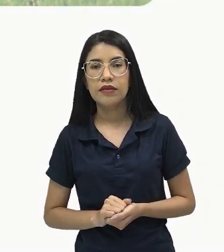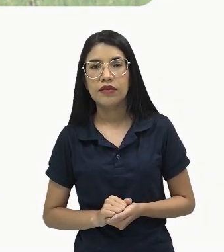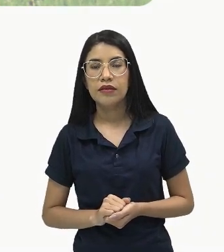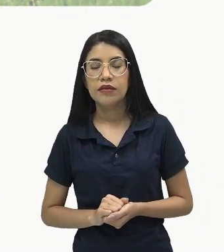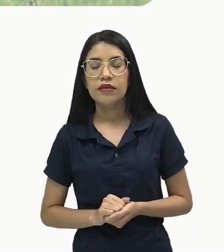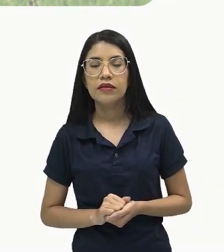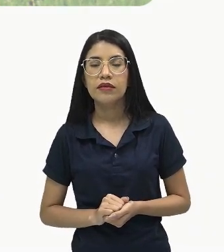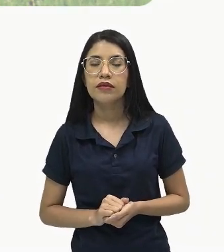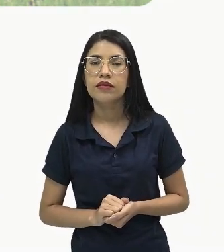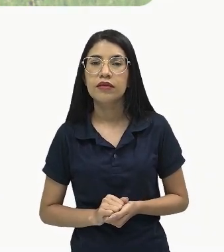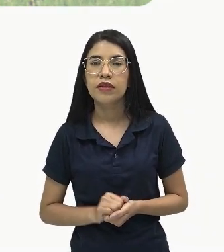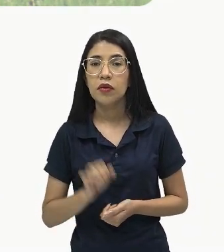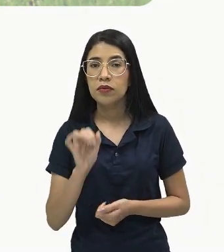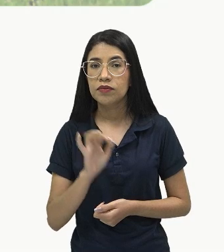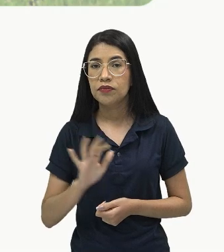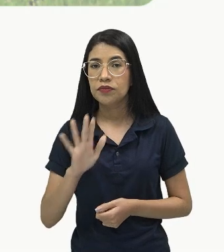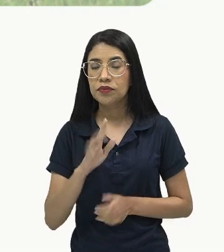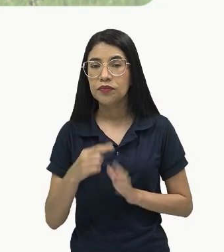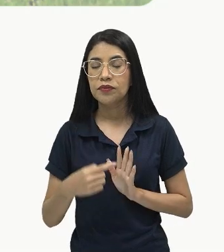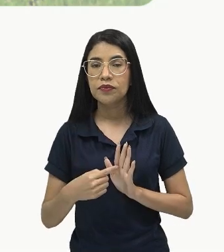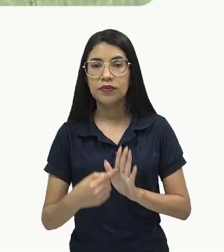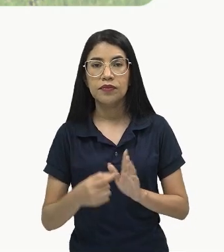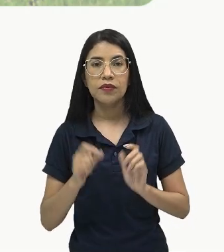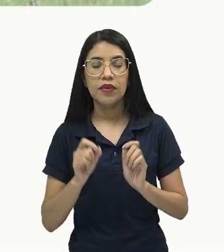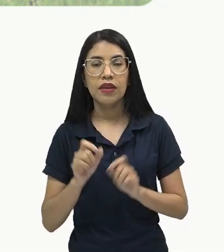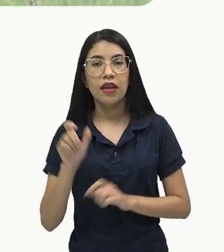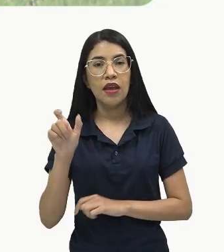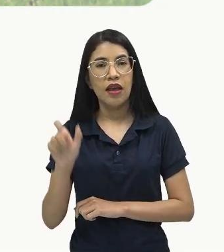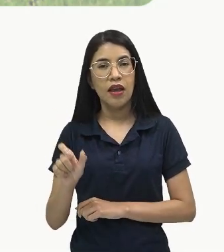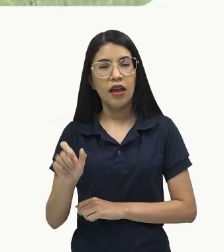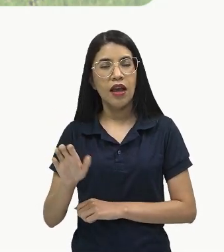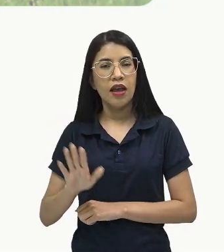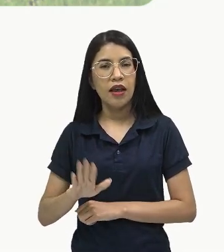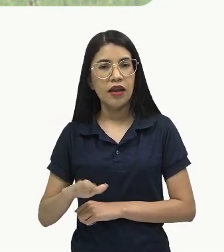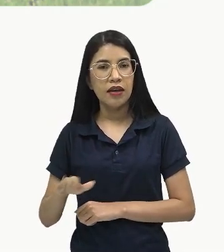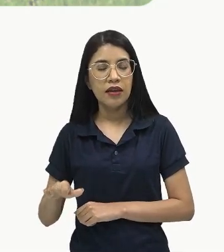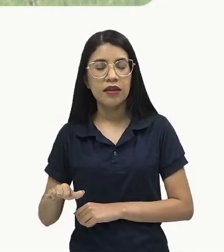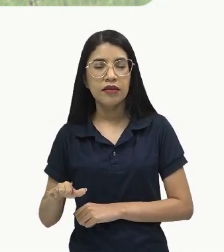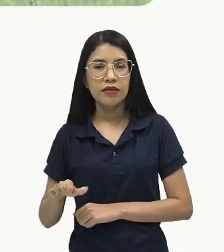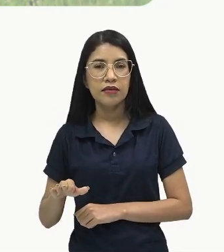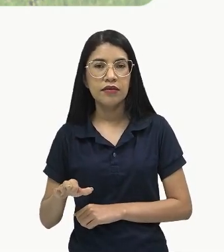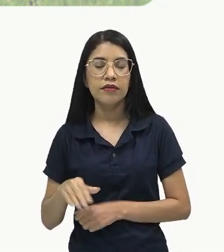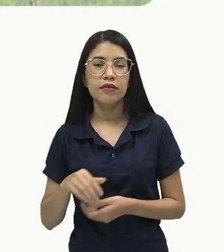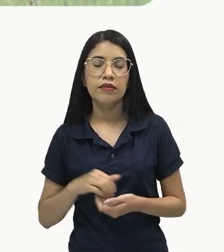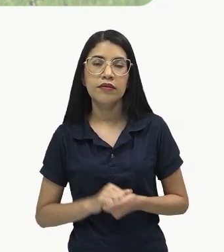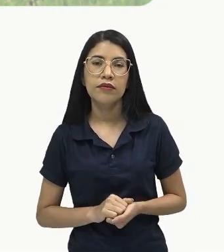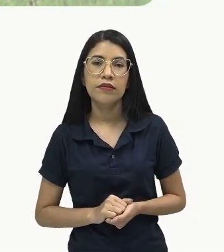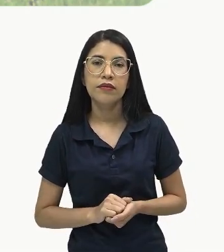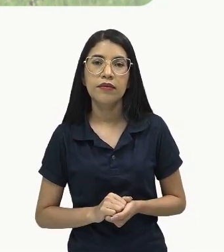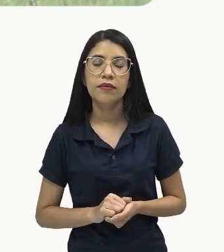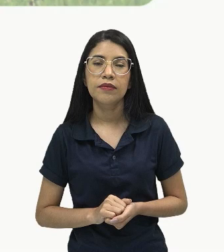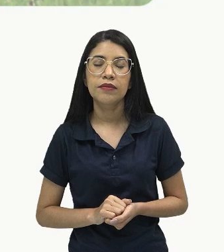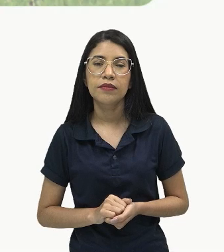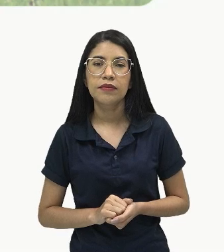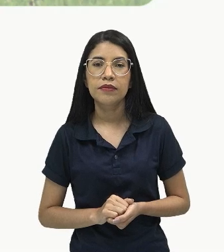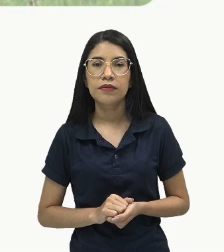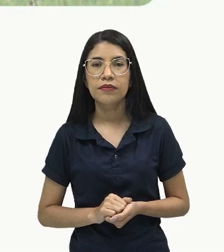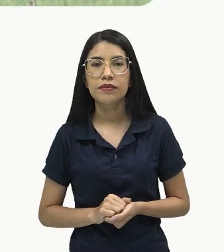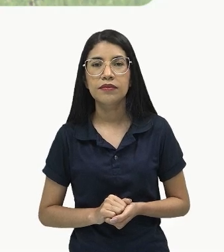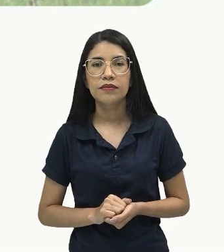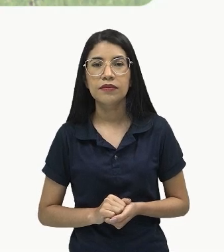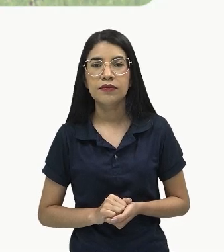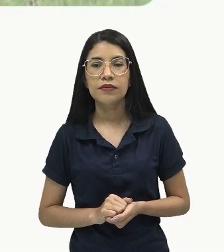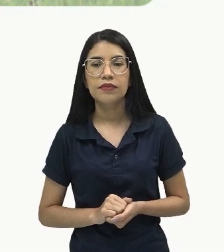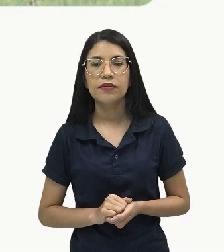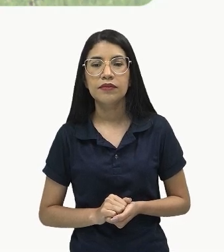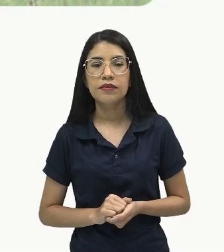Então, aqui na nossa imagem, você está vendo aqui esse garotinho super fofo, né? Muito fofinho, este